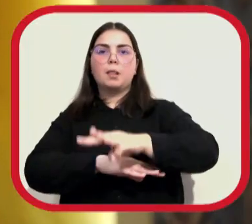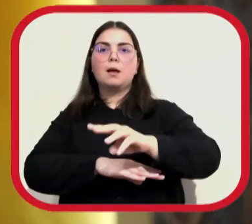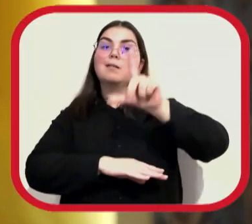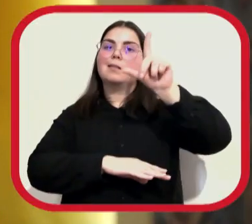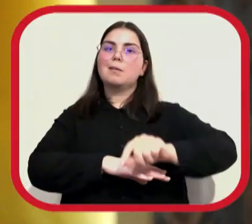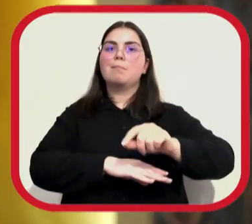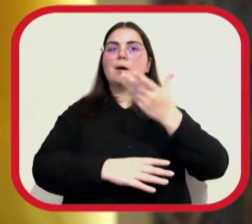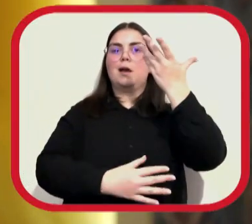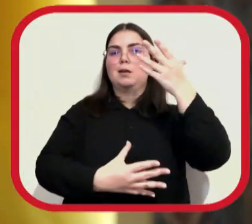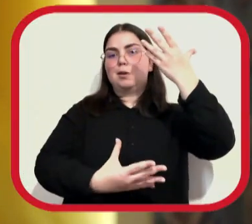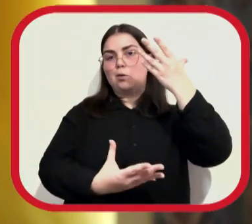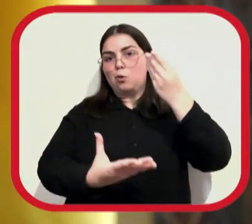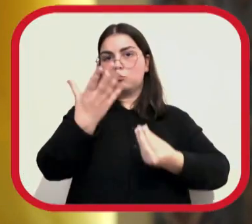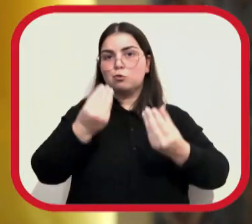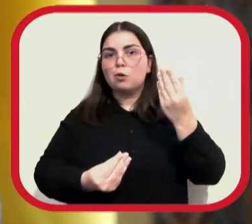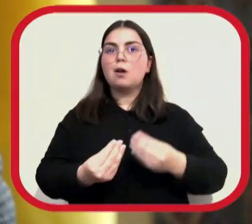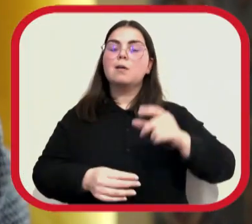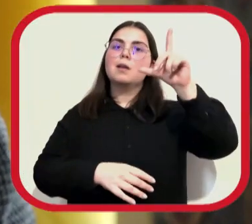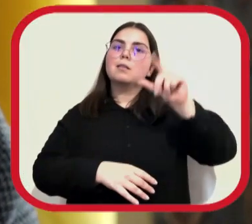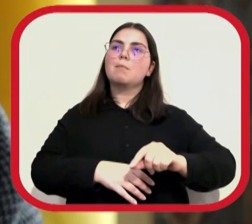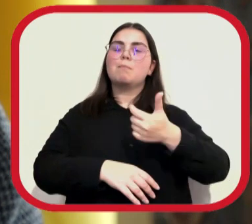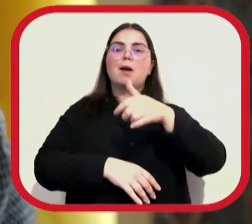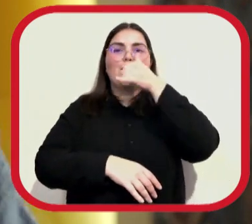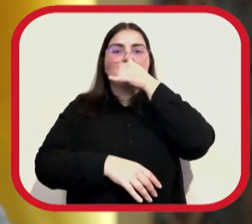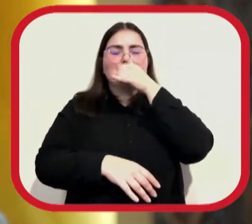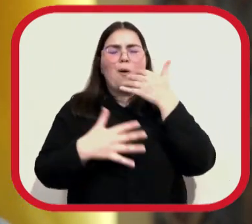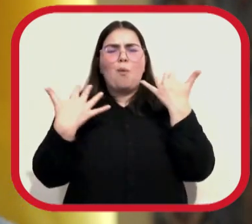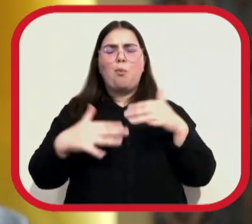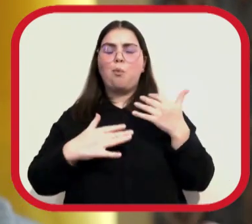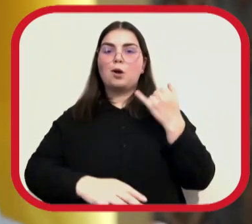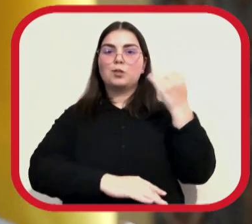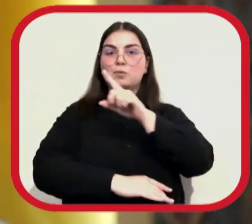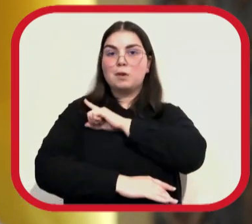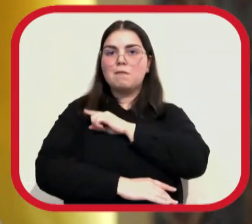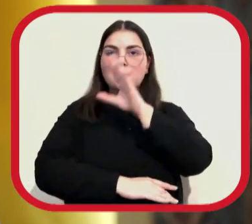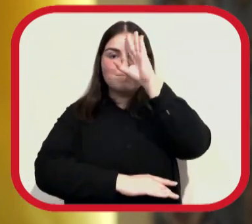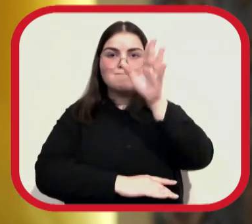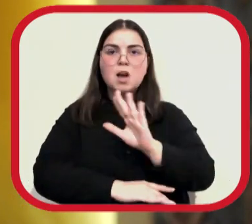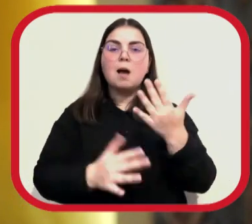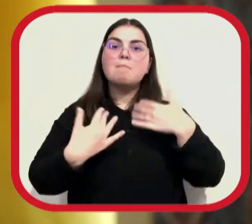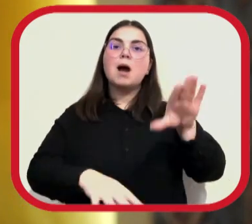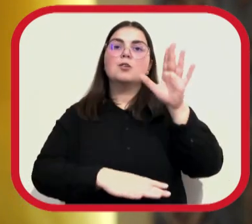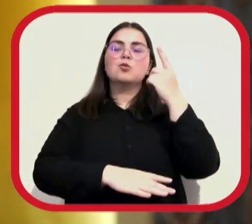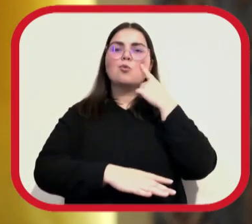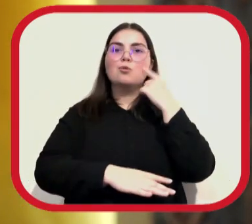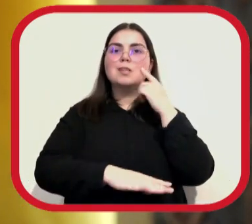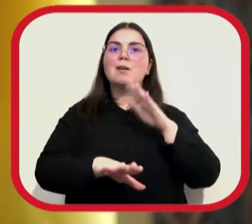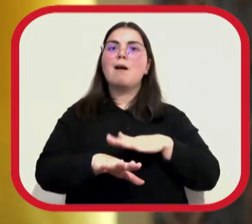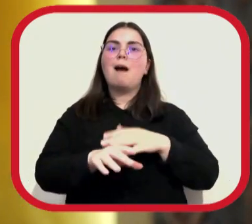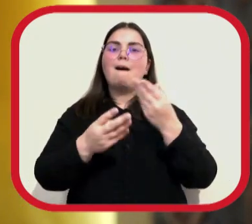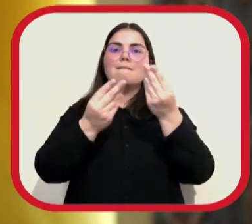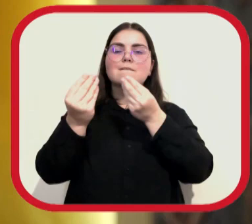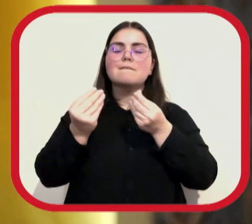Vicente, Torre de Belém. E já não estou a falar dos pastéis de Belém, que é uma instituição privada, como sabem, mas que é conhecido, o seu